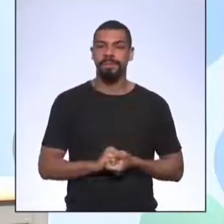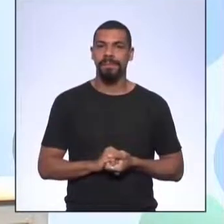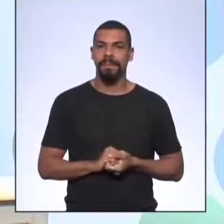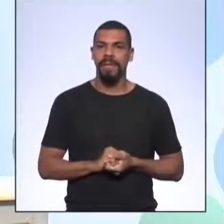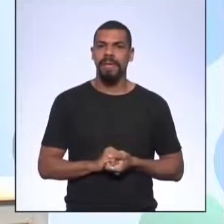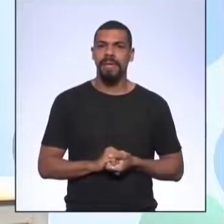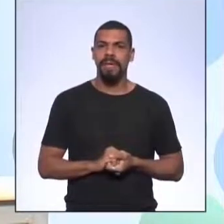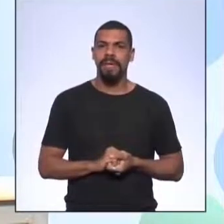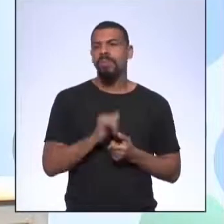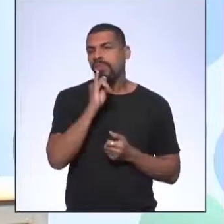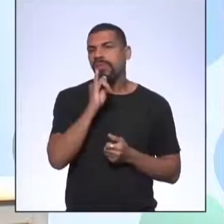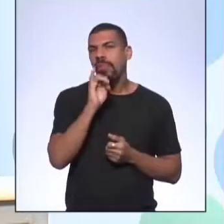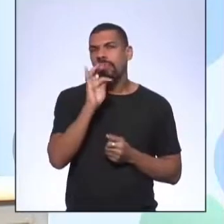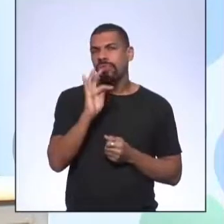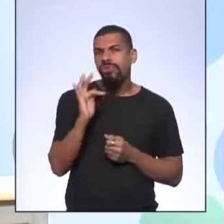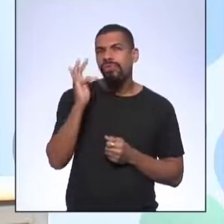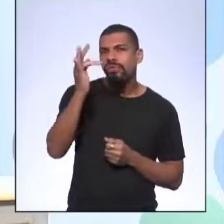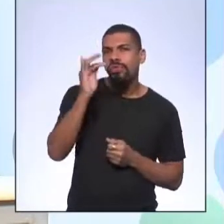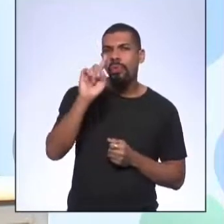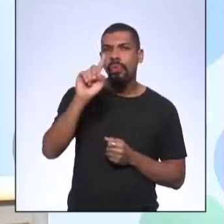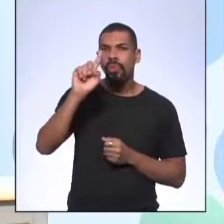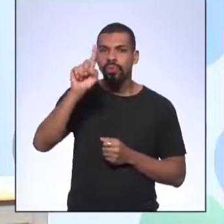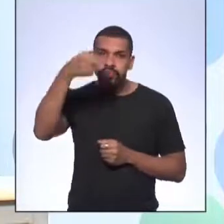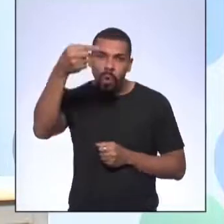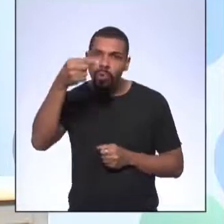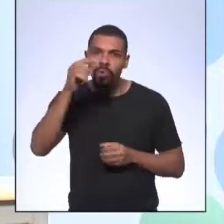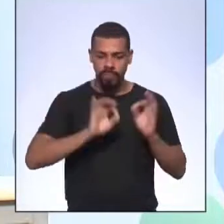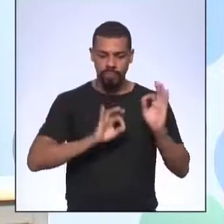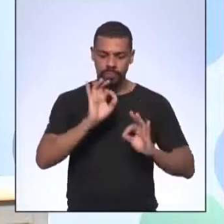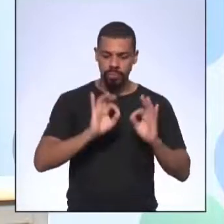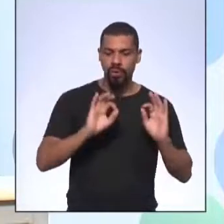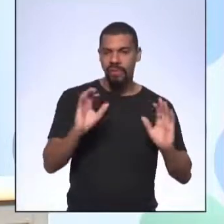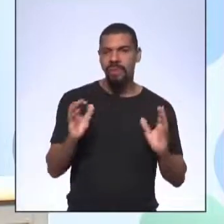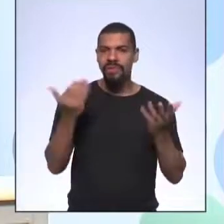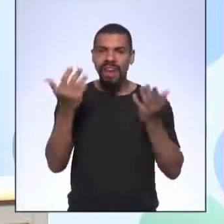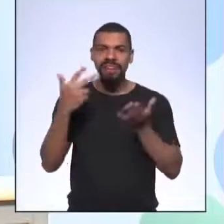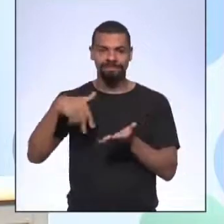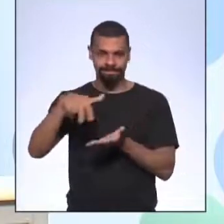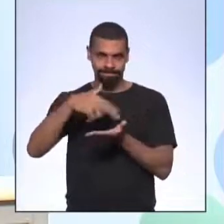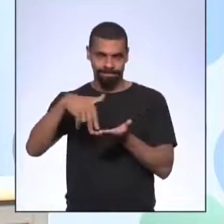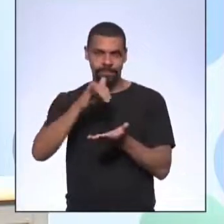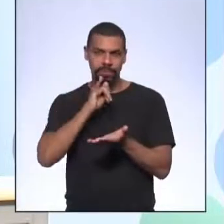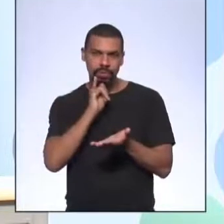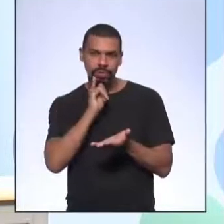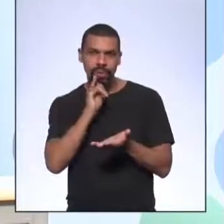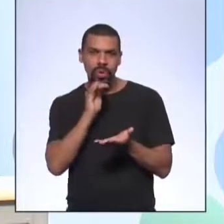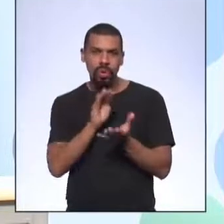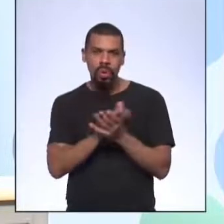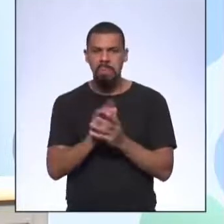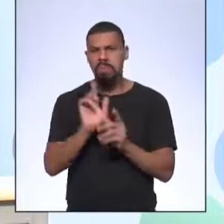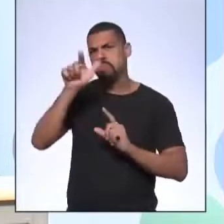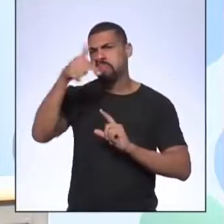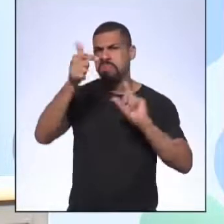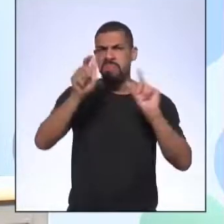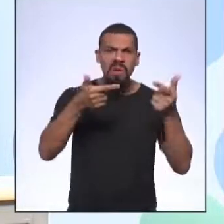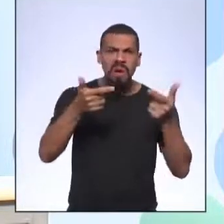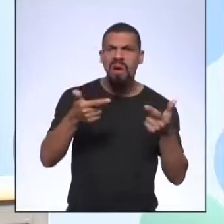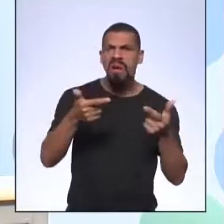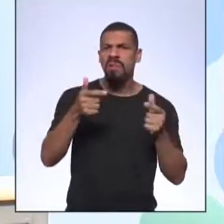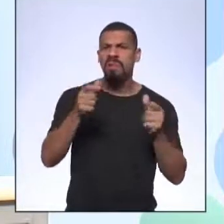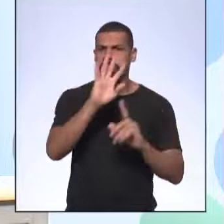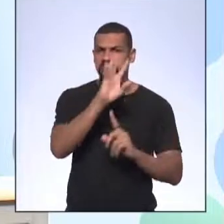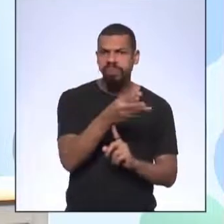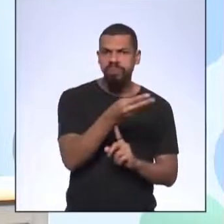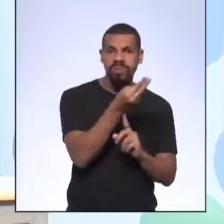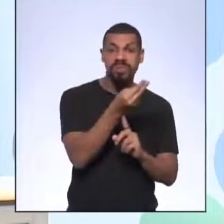se mais para frente eu vou fazer um outro projeto o outro festival de dança ou até um outro projeto em outra linguagem